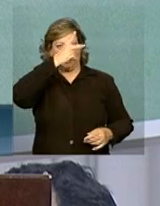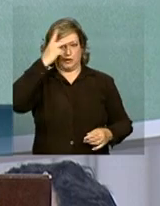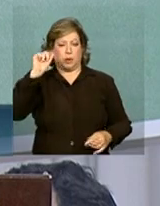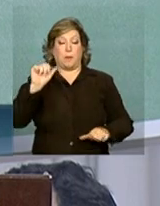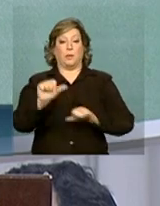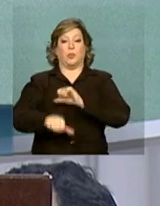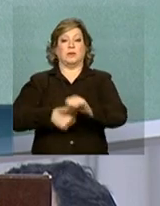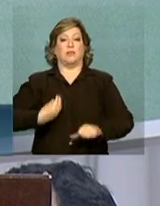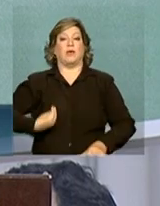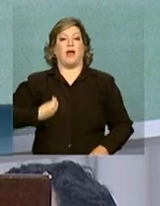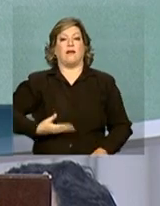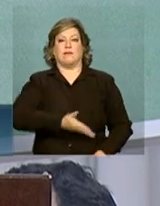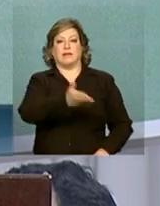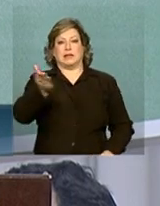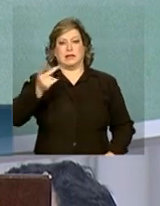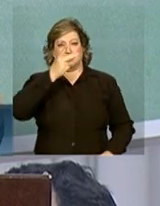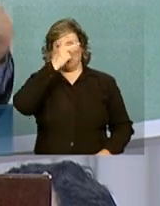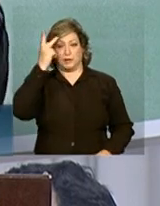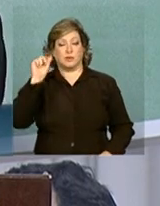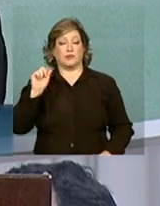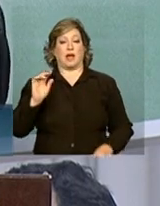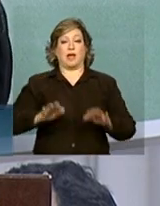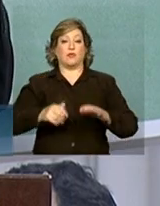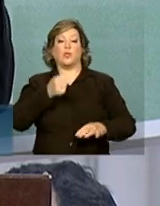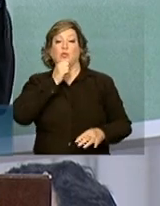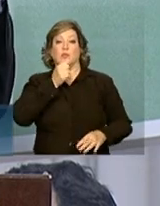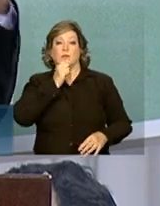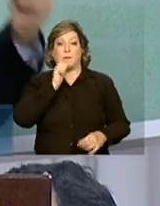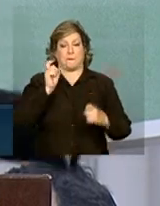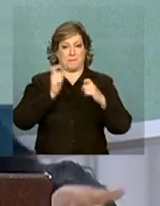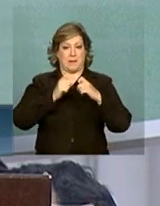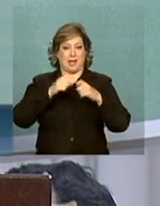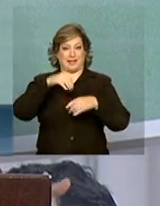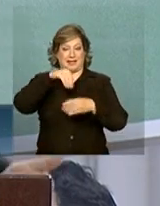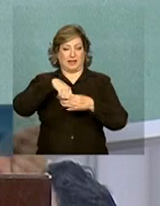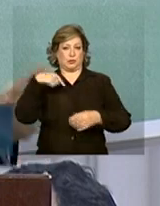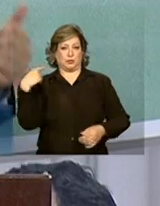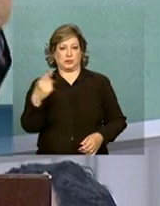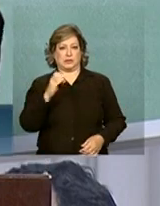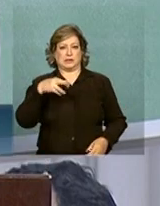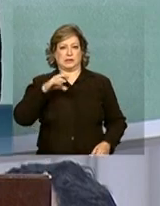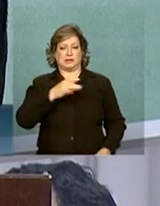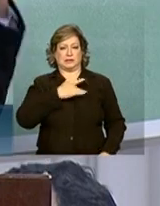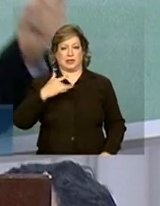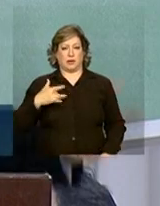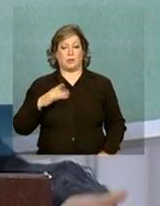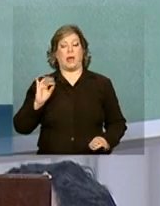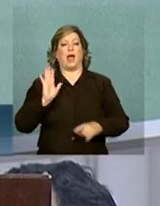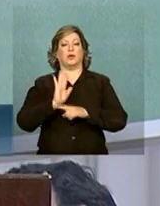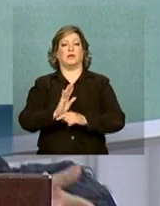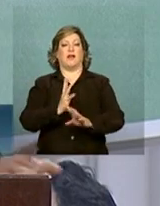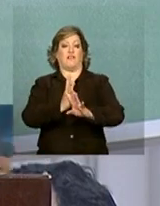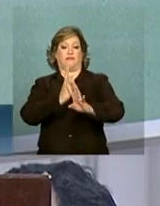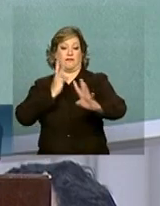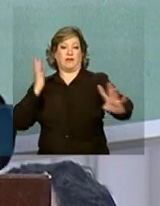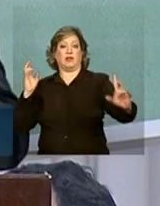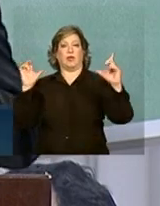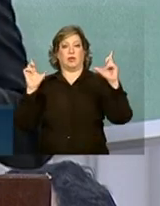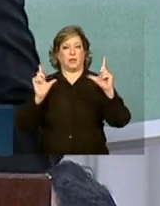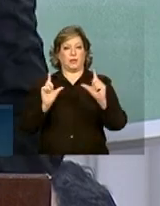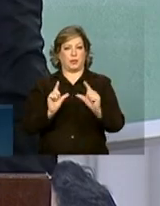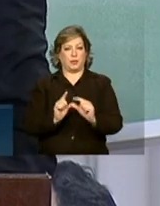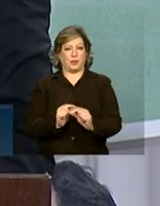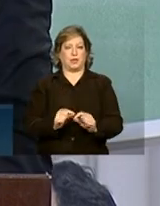que não têm médico no seu centro de saúde, mas vai ajudar também a reduzir as filas nos hospitais, as filas nas urgências e